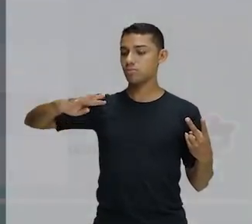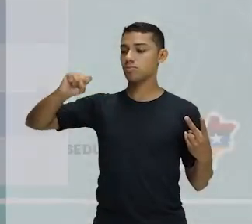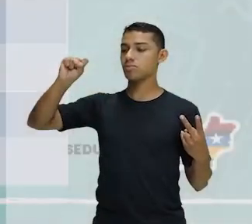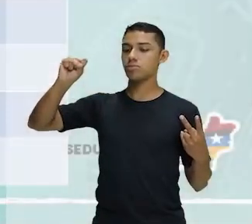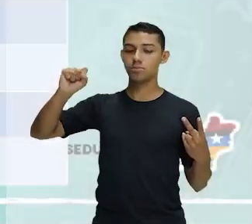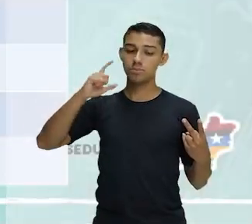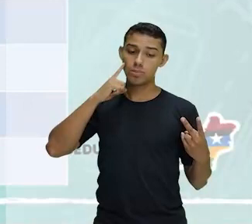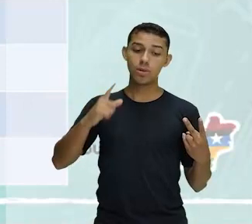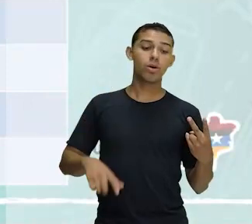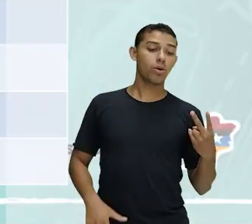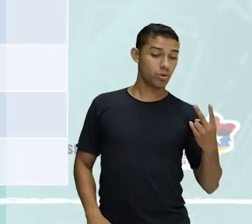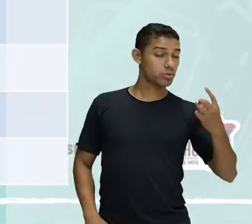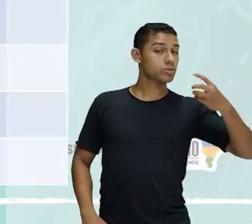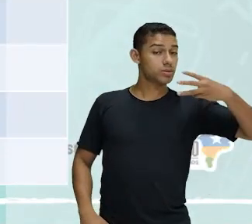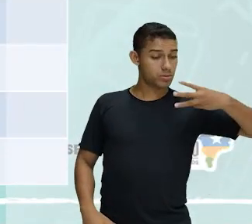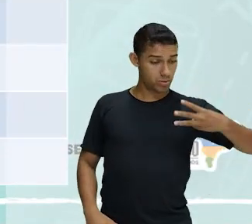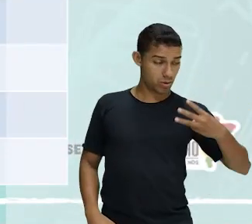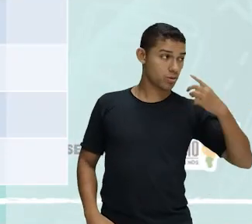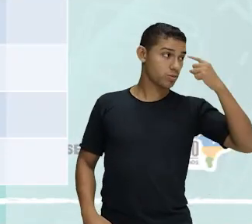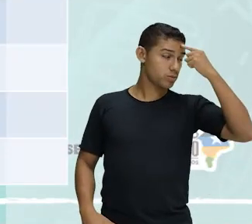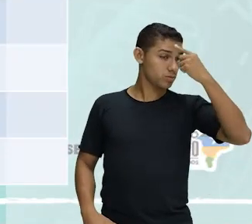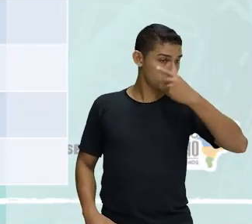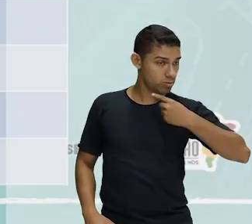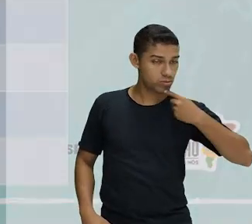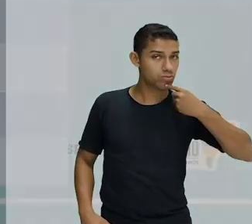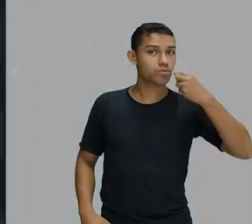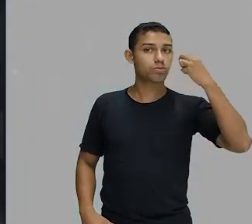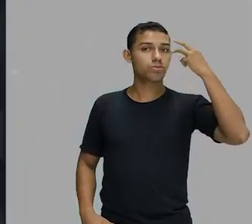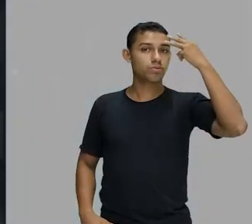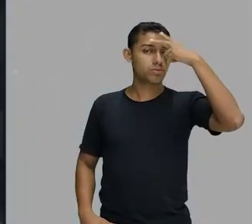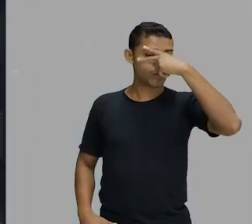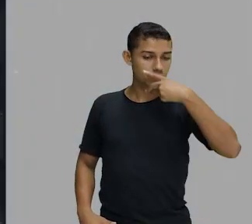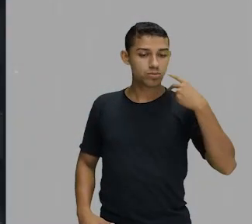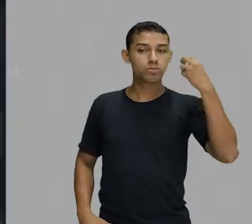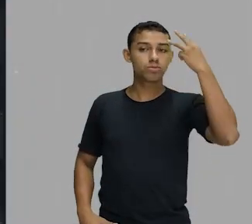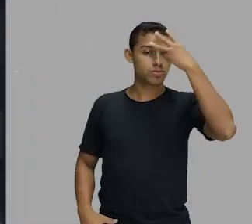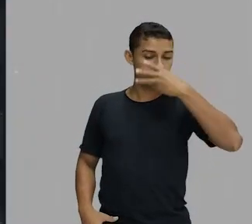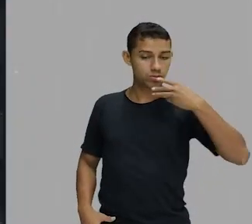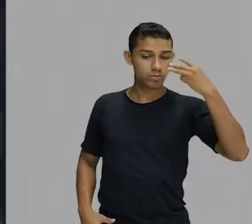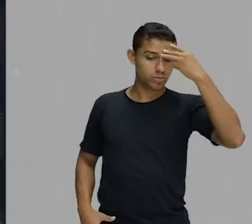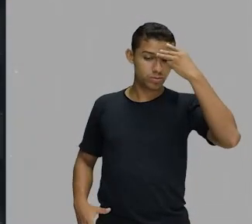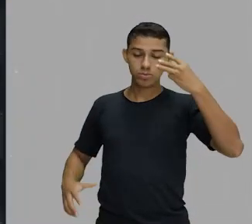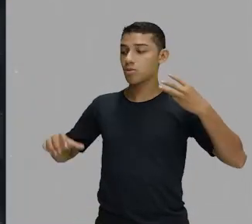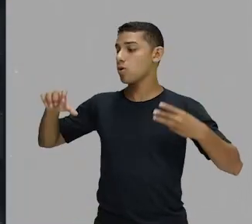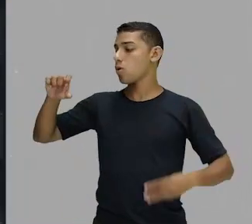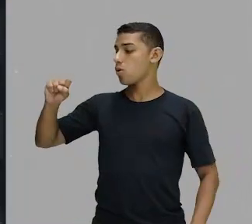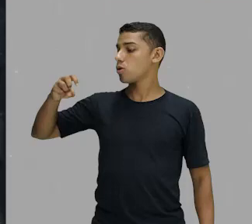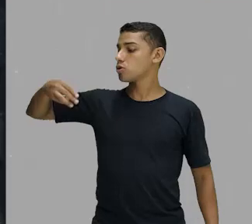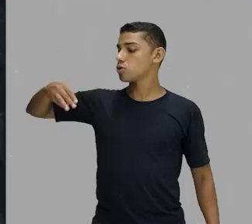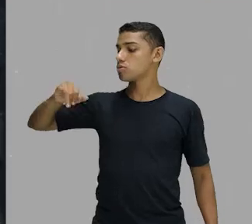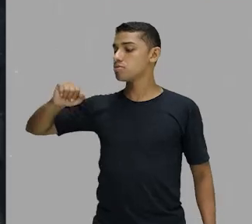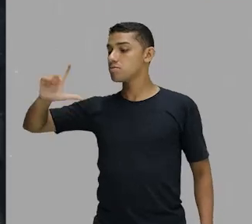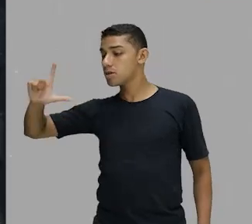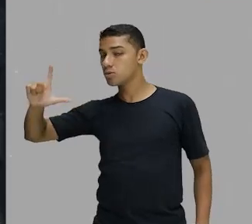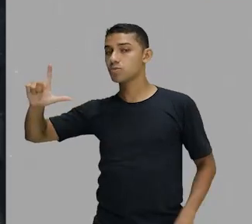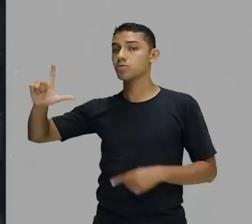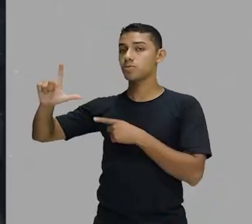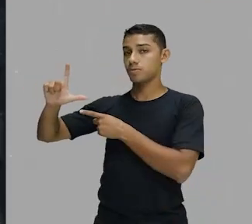4000. Passado-se mais uma hora, após 3 horas, eu voltei agora 8000